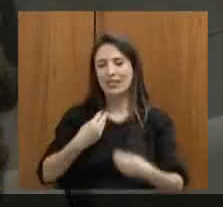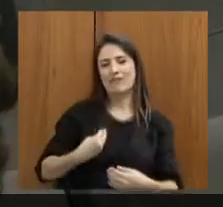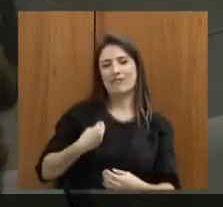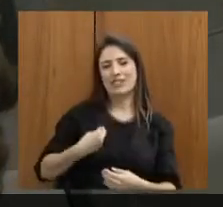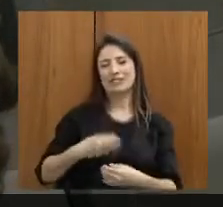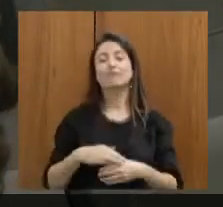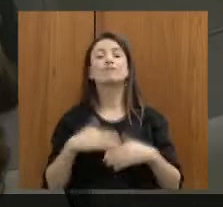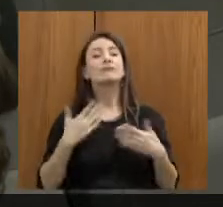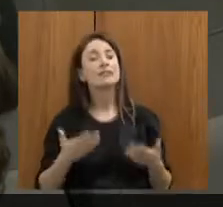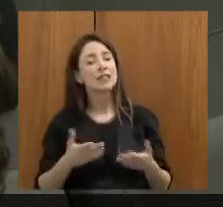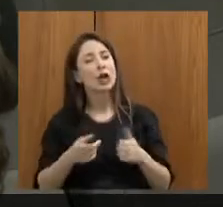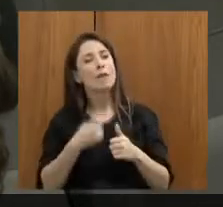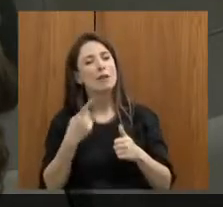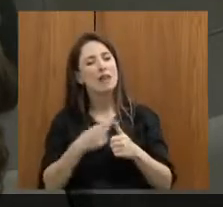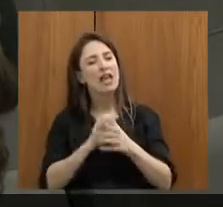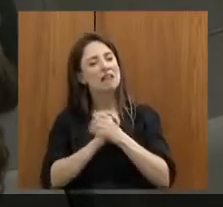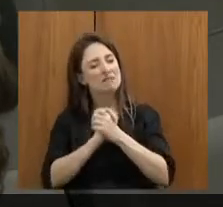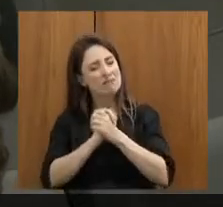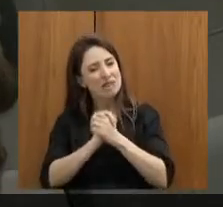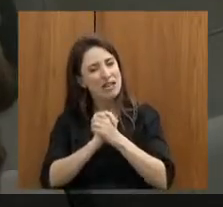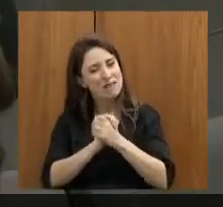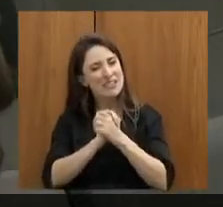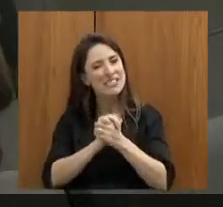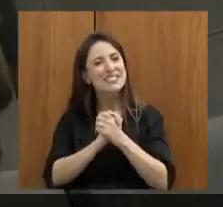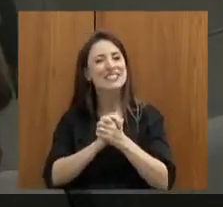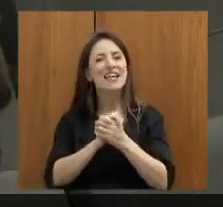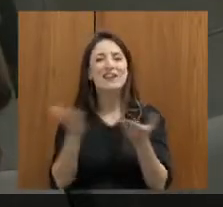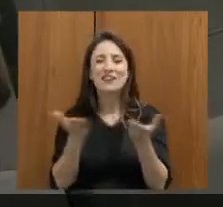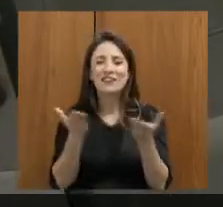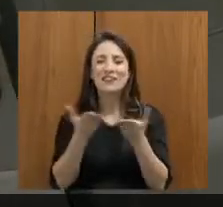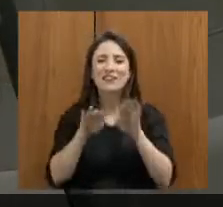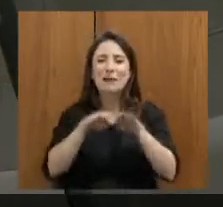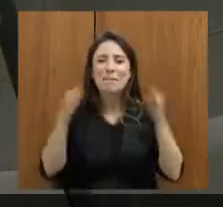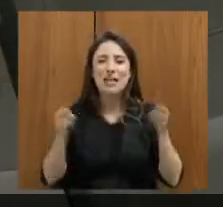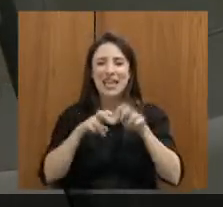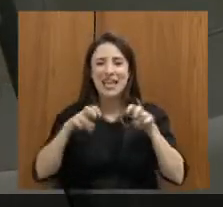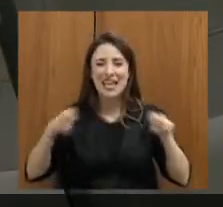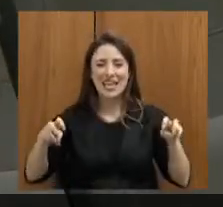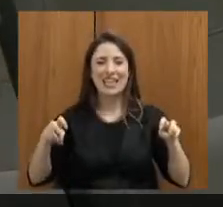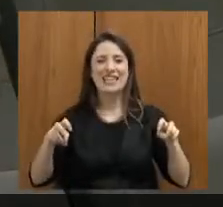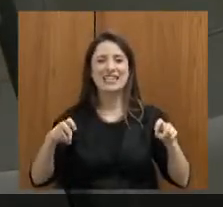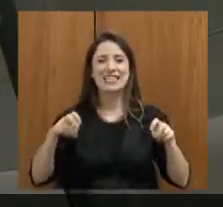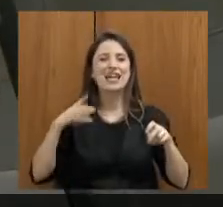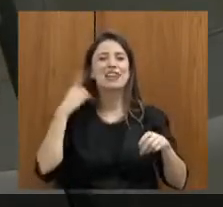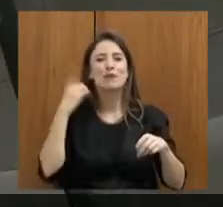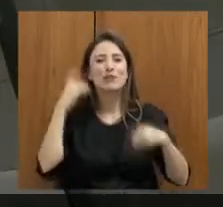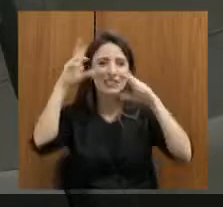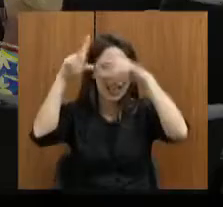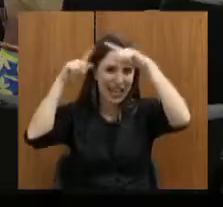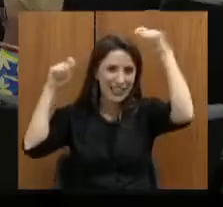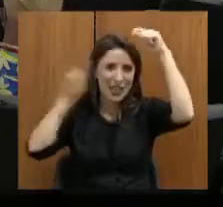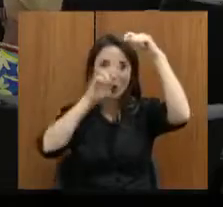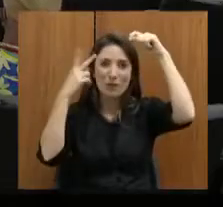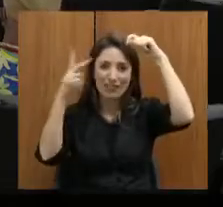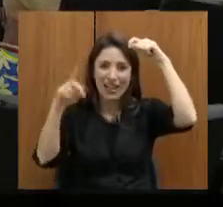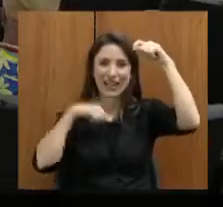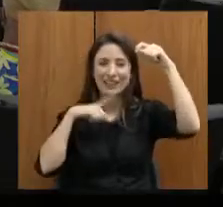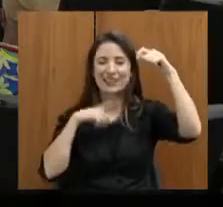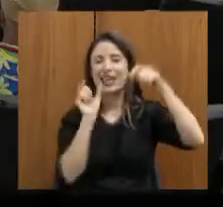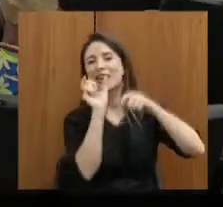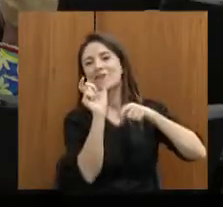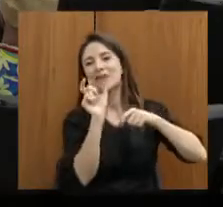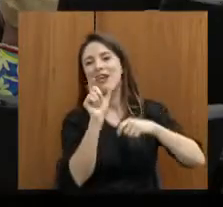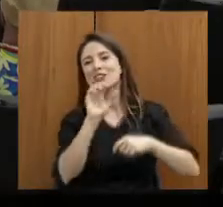parabenizar a casa né a mesa deputada tem o nome de Jesus no nome né abençoado aqui no Brasil